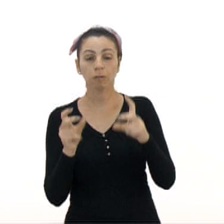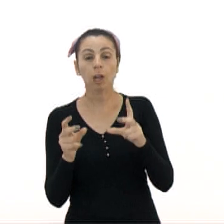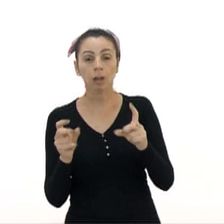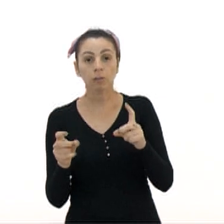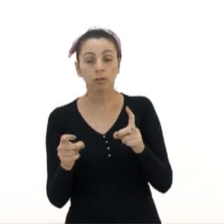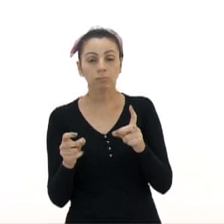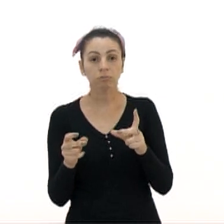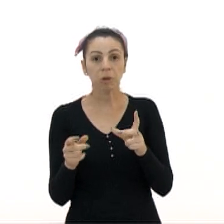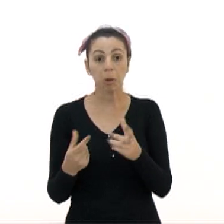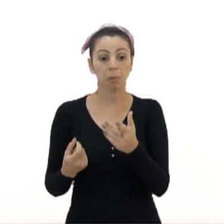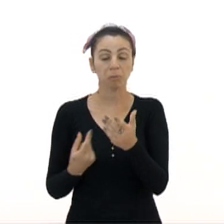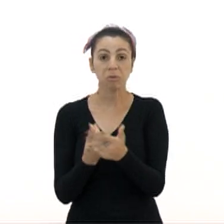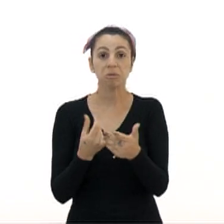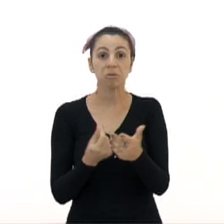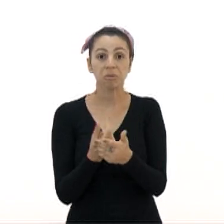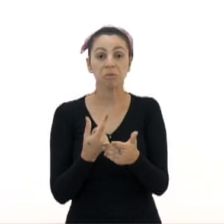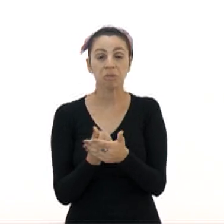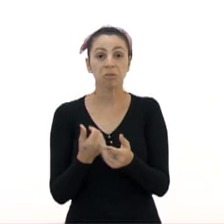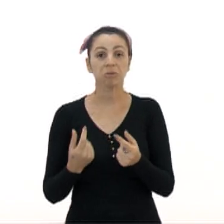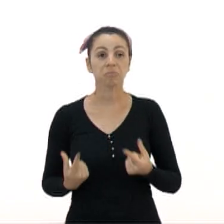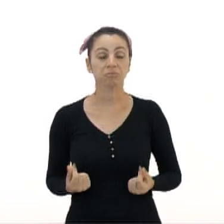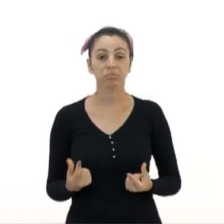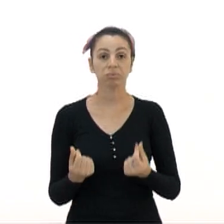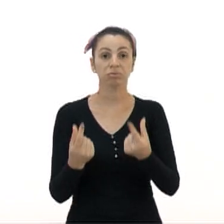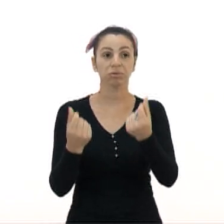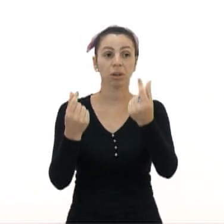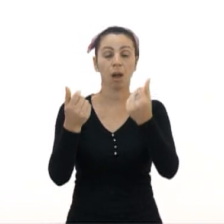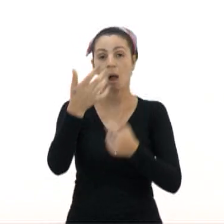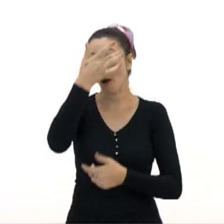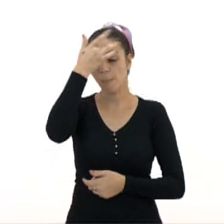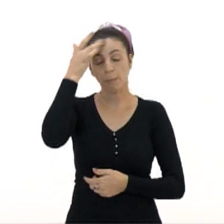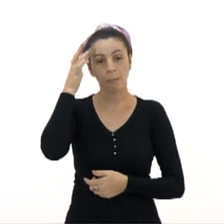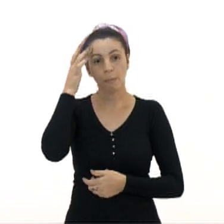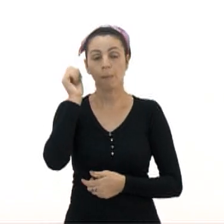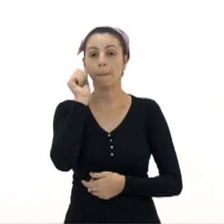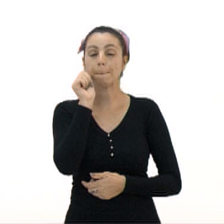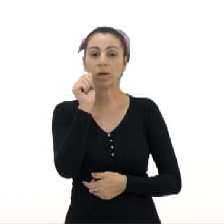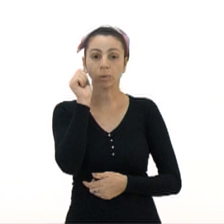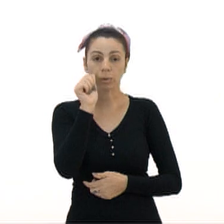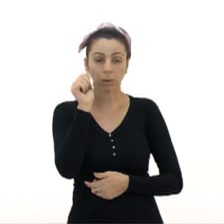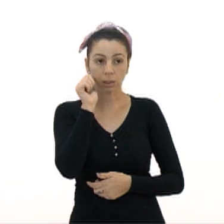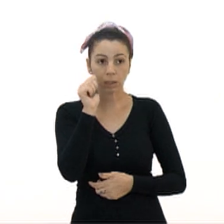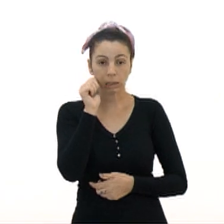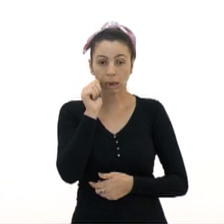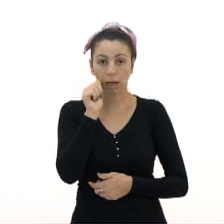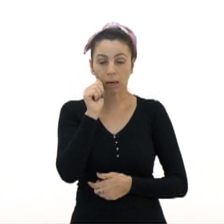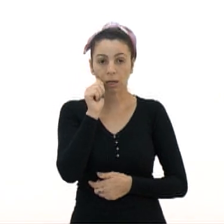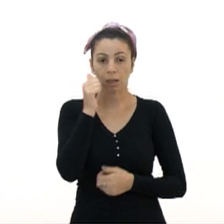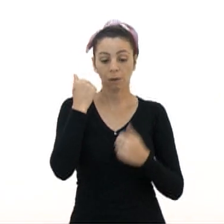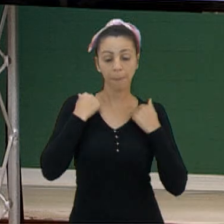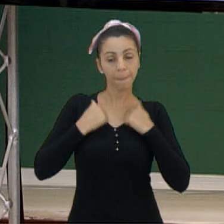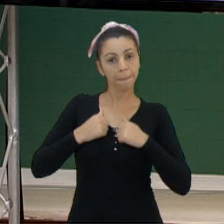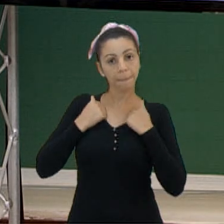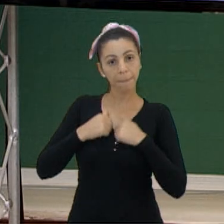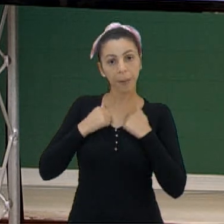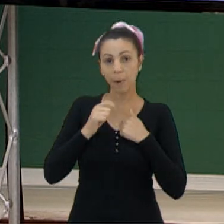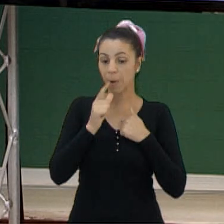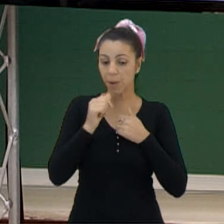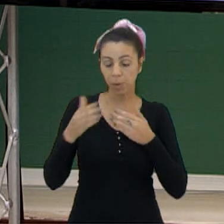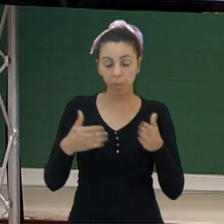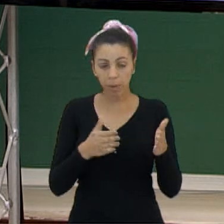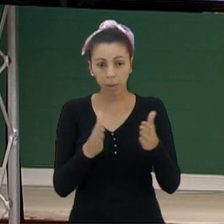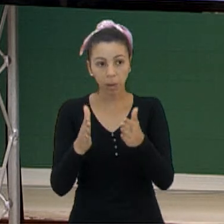mais dinheiro. Começou a reproduzir. Mulher banhando-se num rio. Olha, de novo, o foco que a gente pensa na expressão e